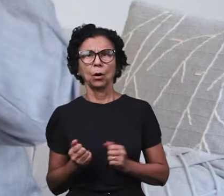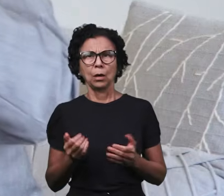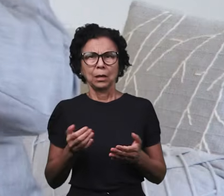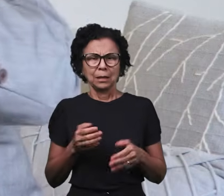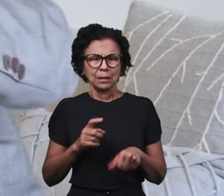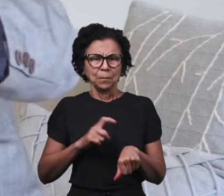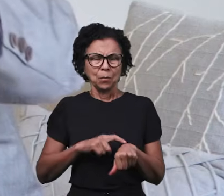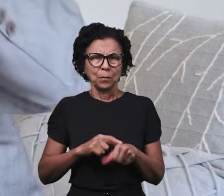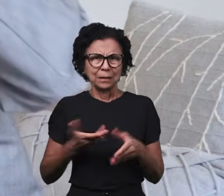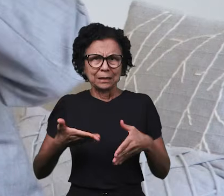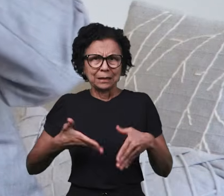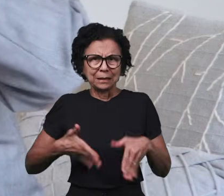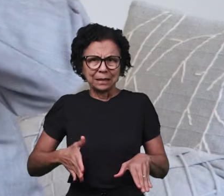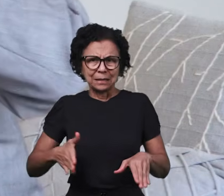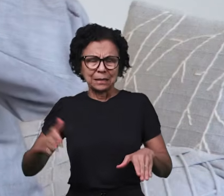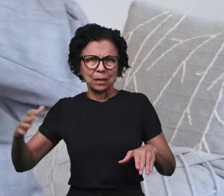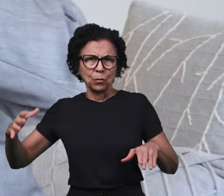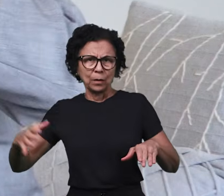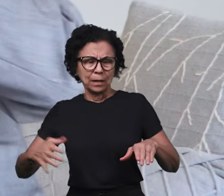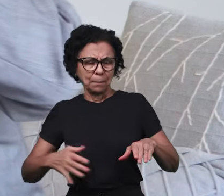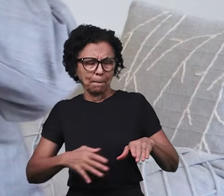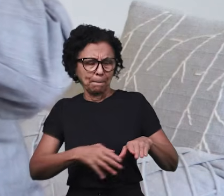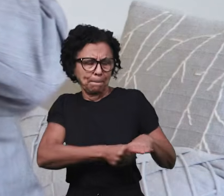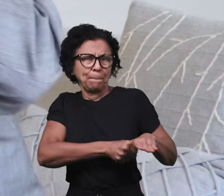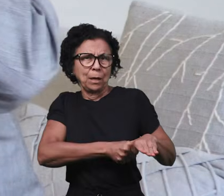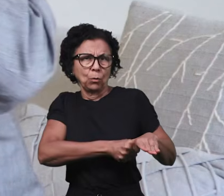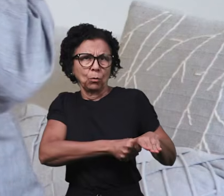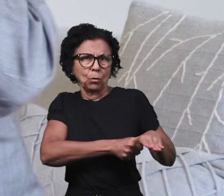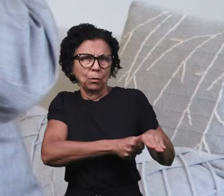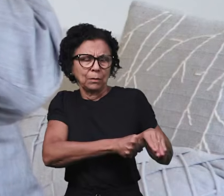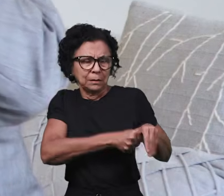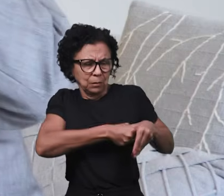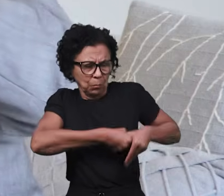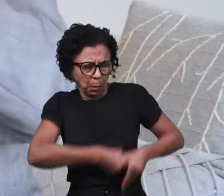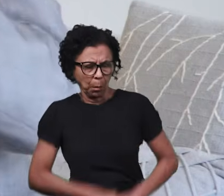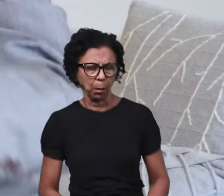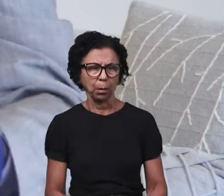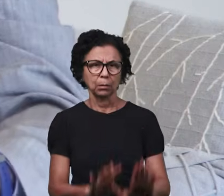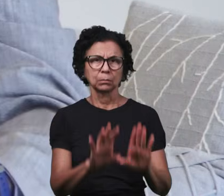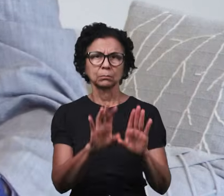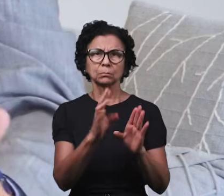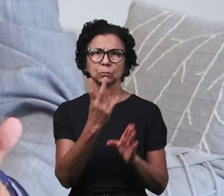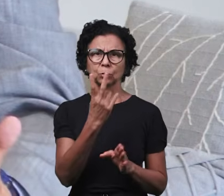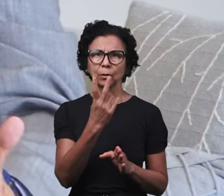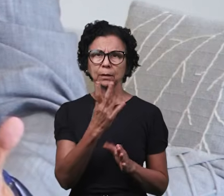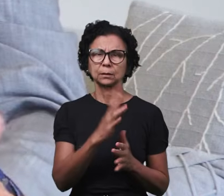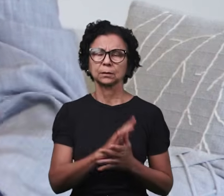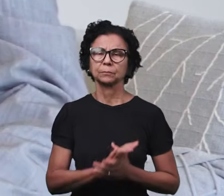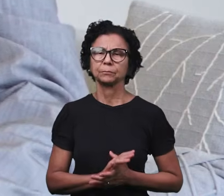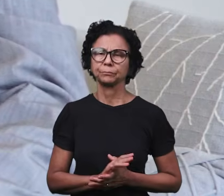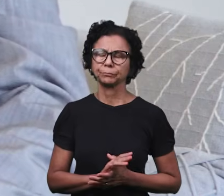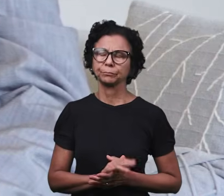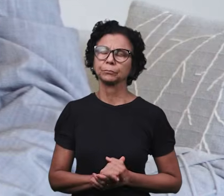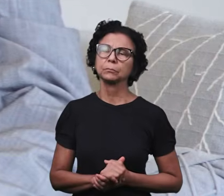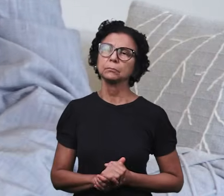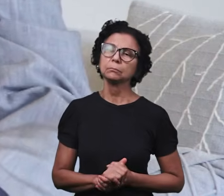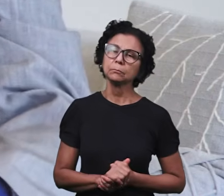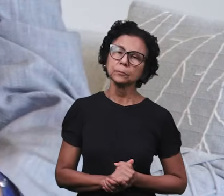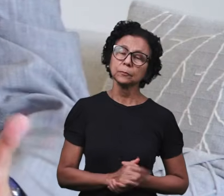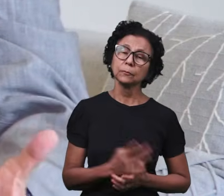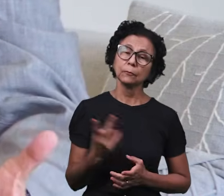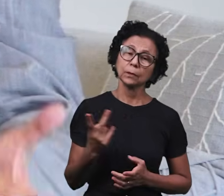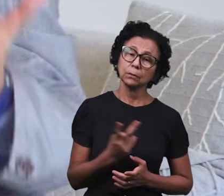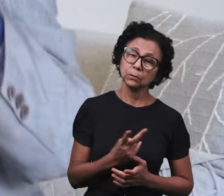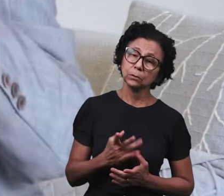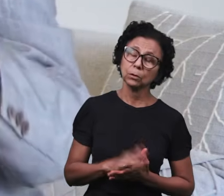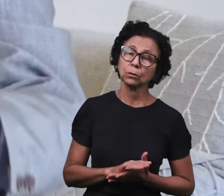do direito de primogenitura, Esaú faz o negócio com Jacó, né?